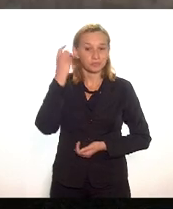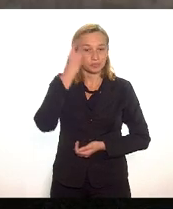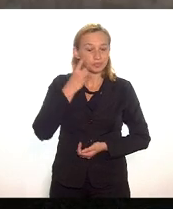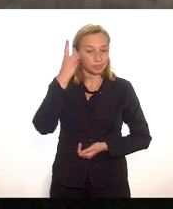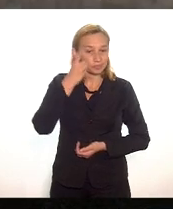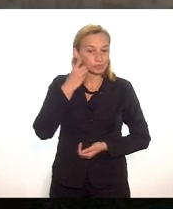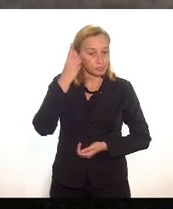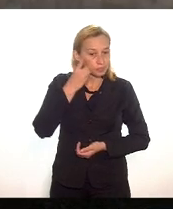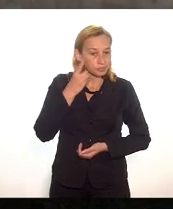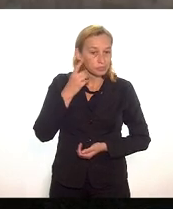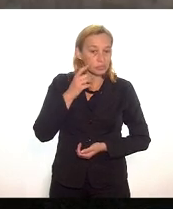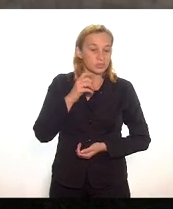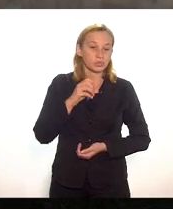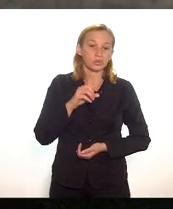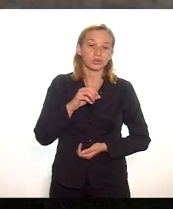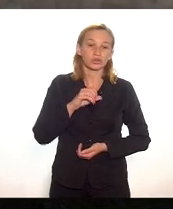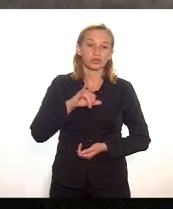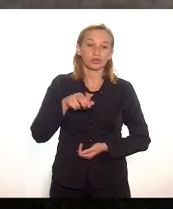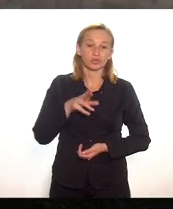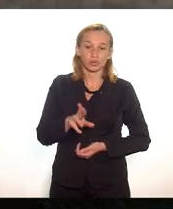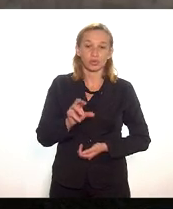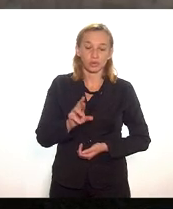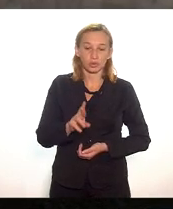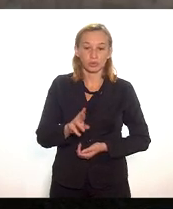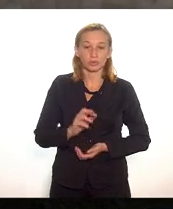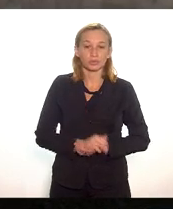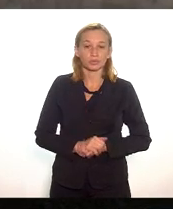Deputado Eurico Júnior.